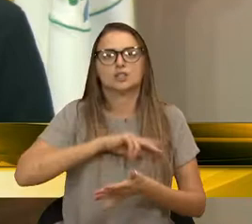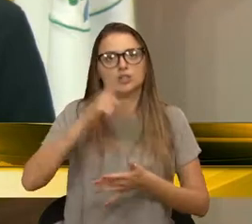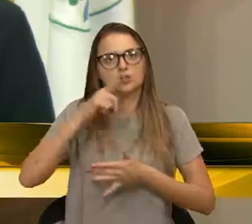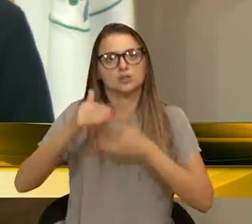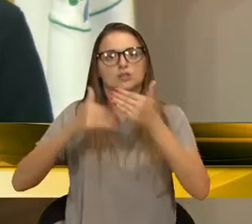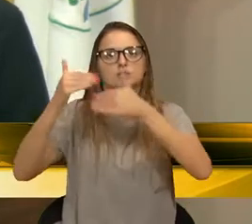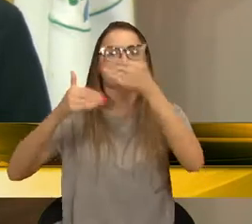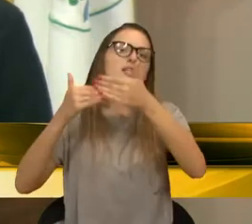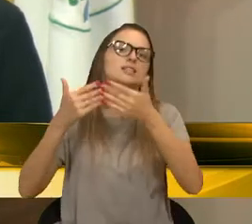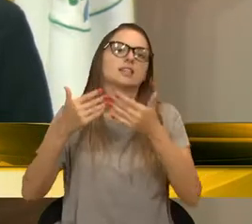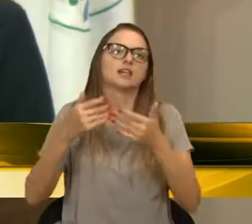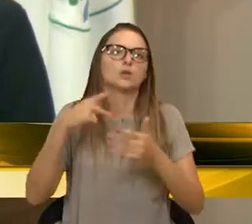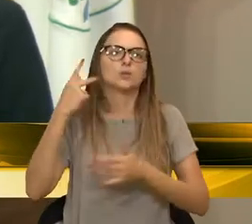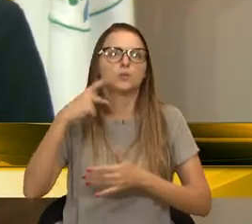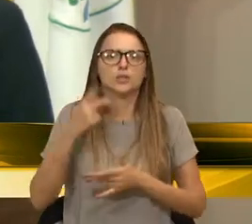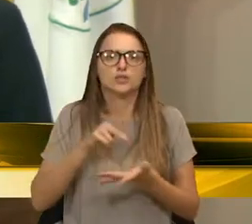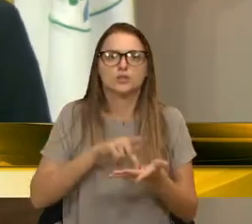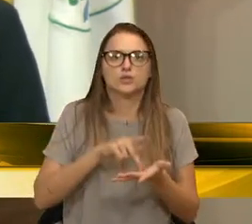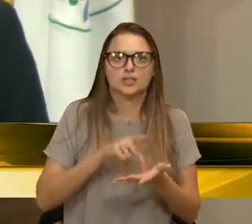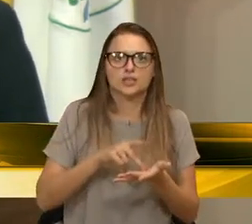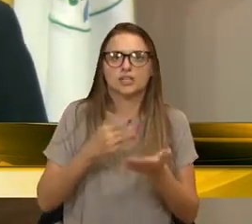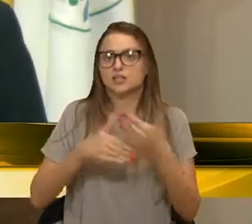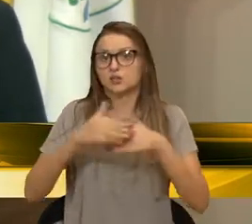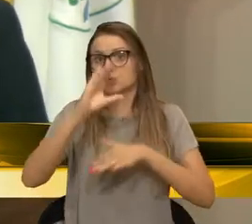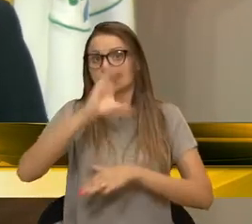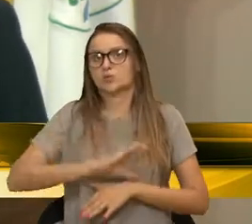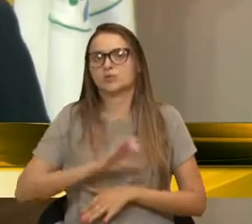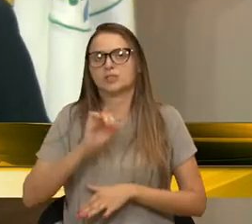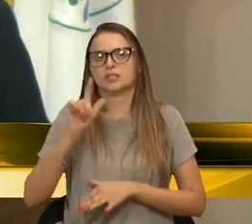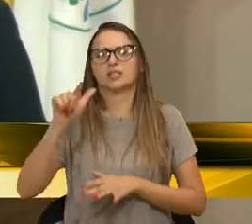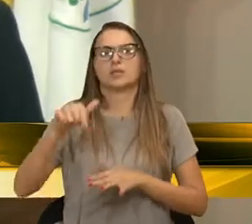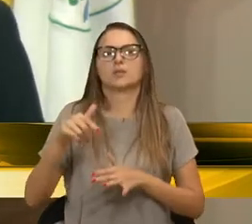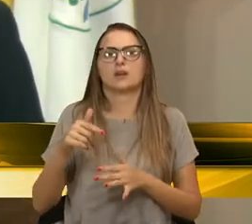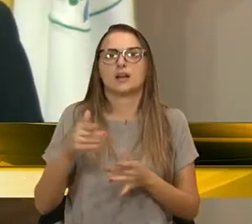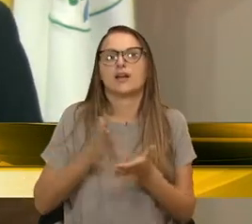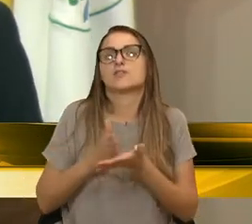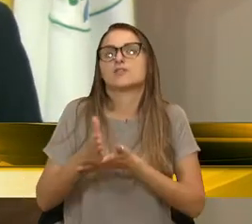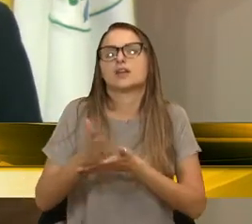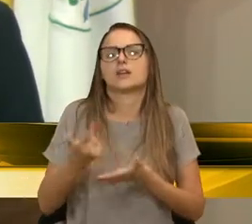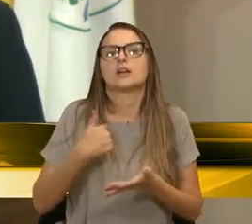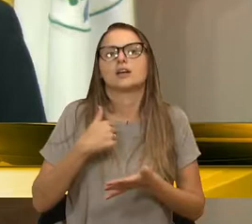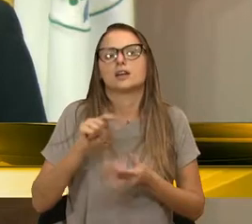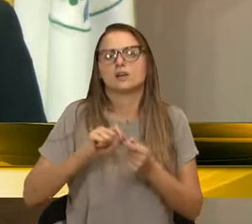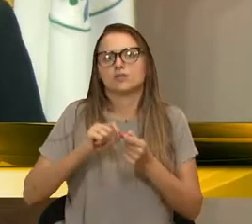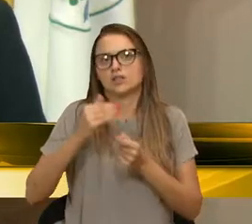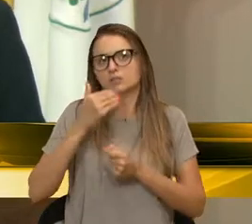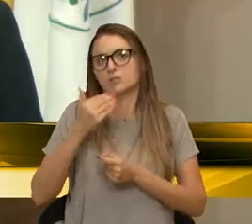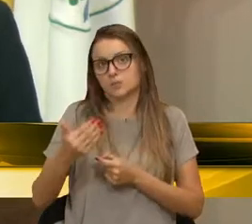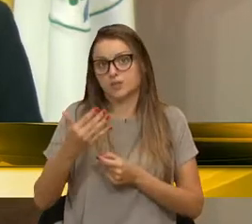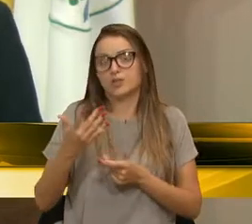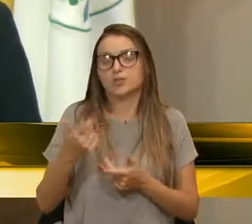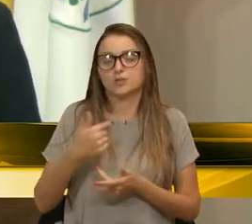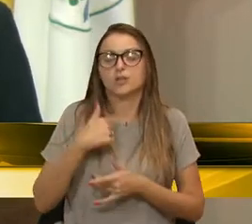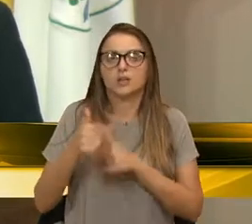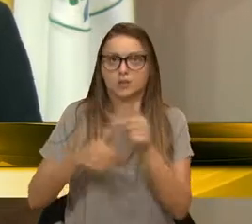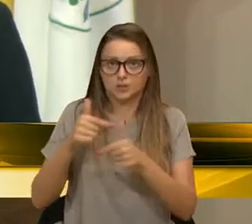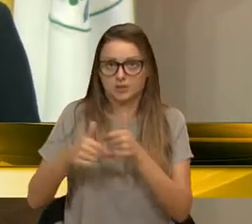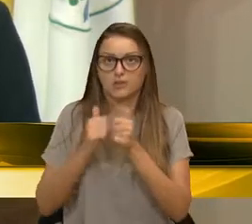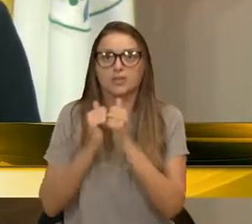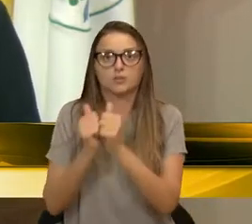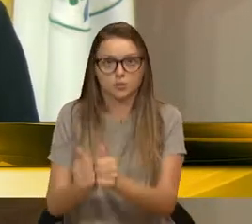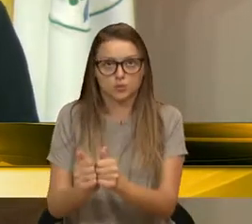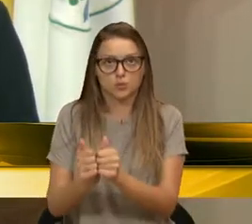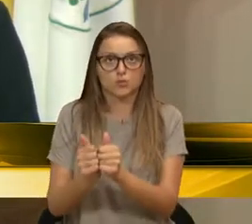políticos educados, honestos, e por aí vai. Portanto, eu faço aqui o meu apelo, né, e estarei trabalhando